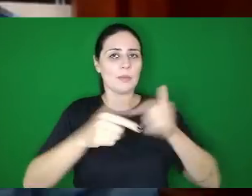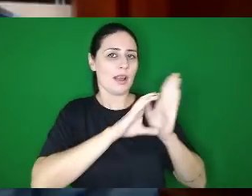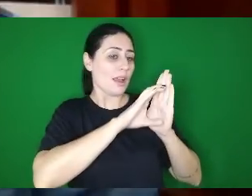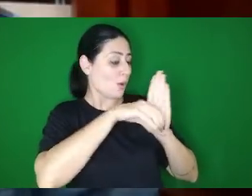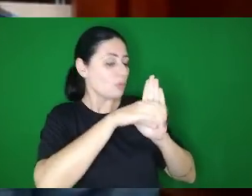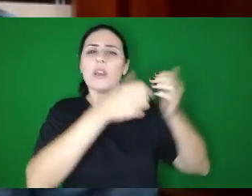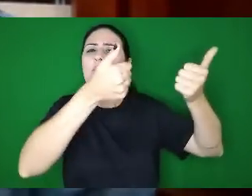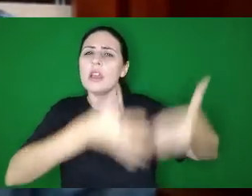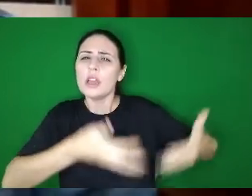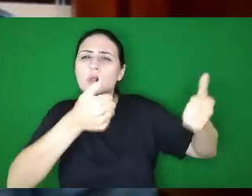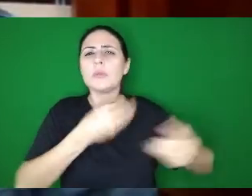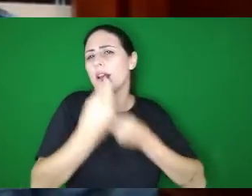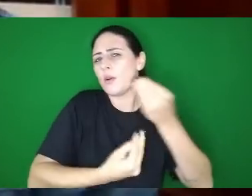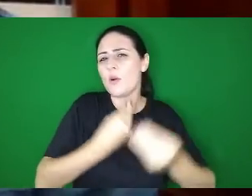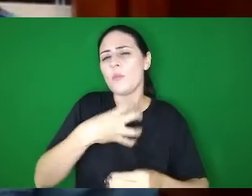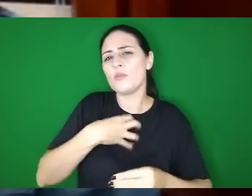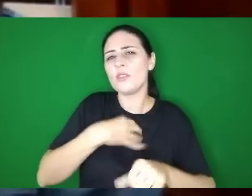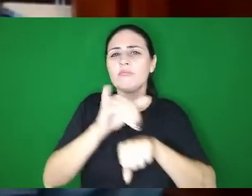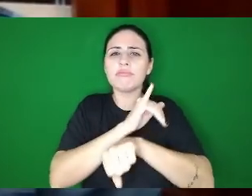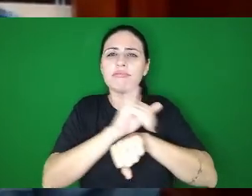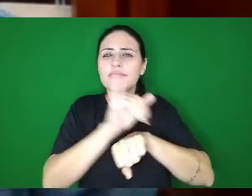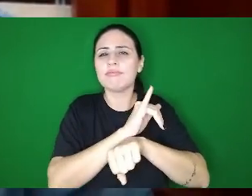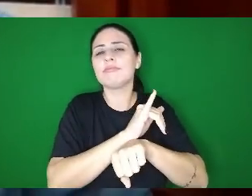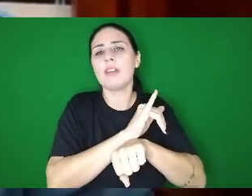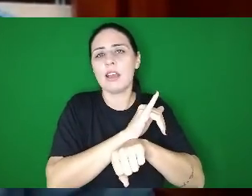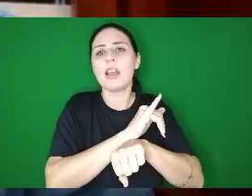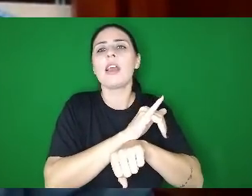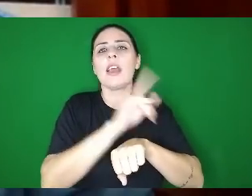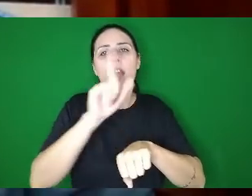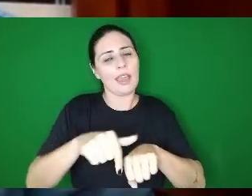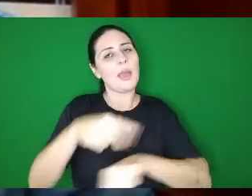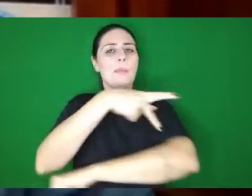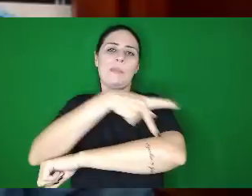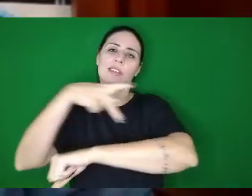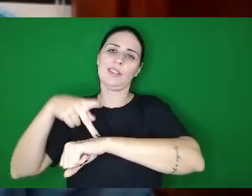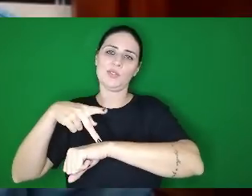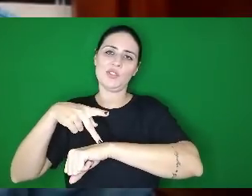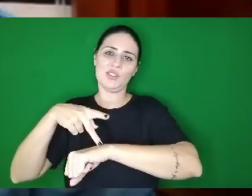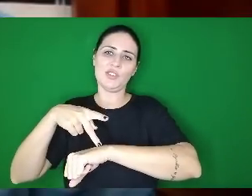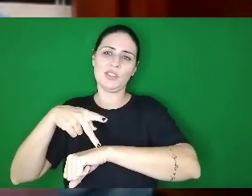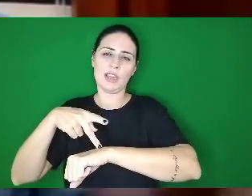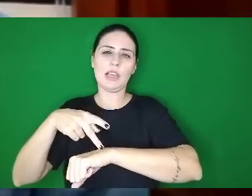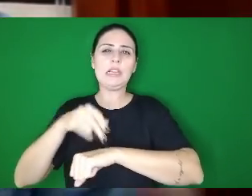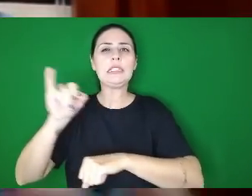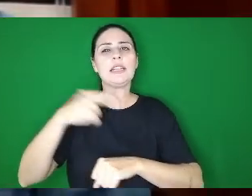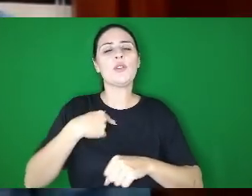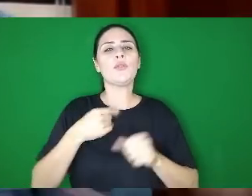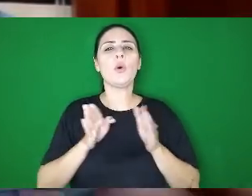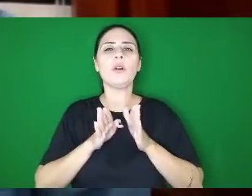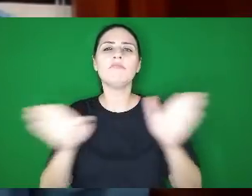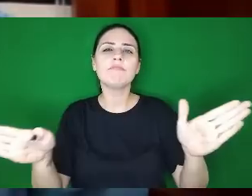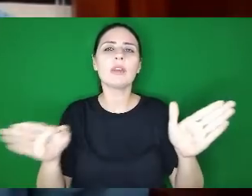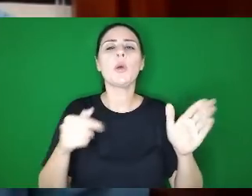conceito aí sim entra a pedagogia, se eu vou para de uma linha,